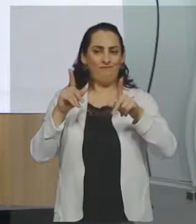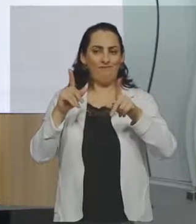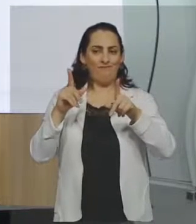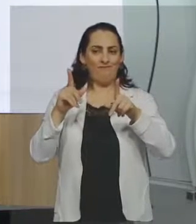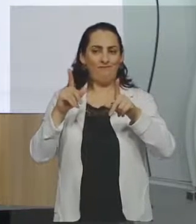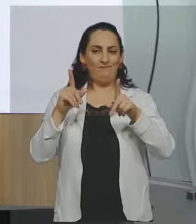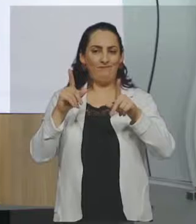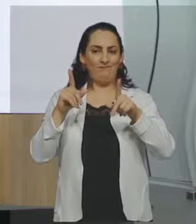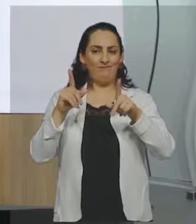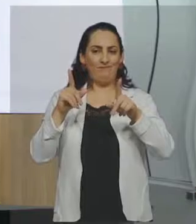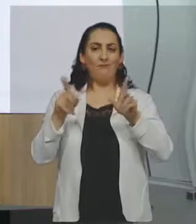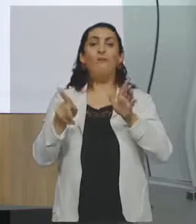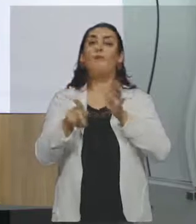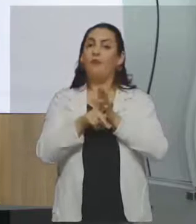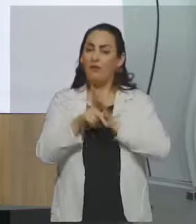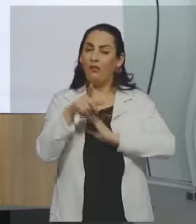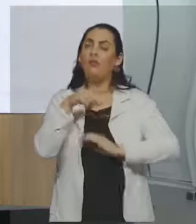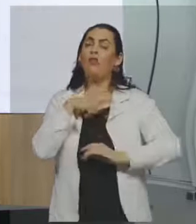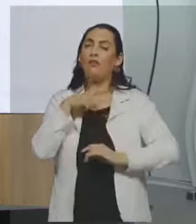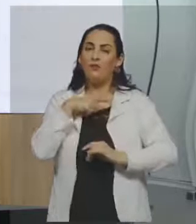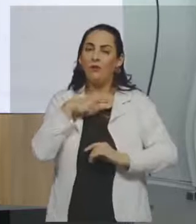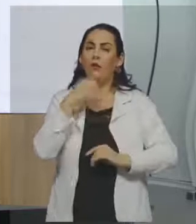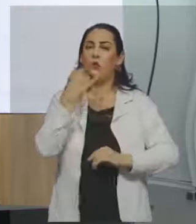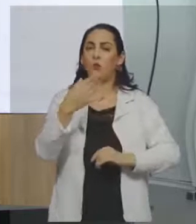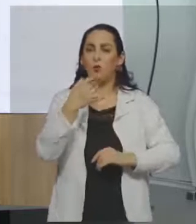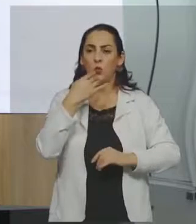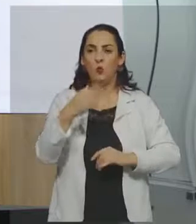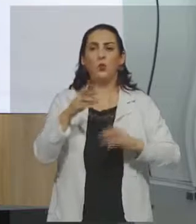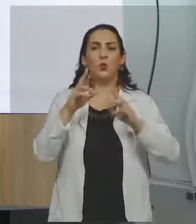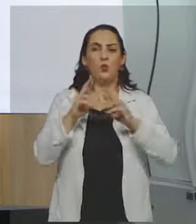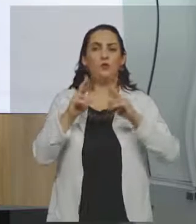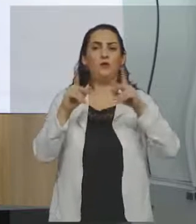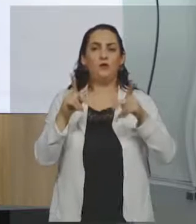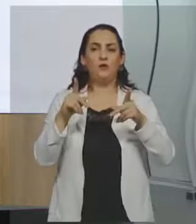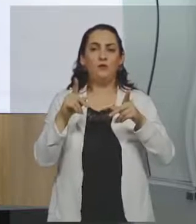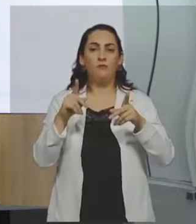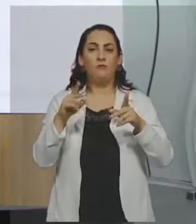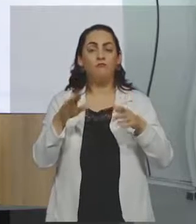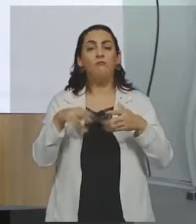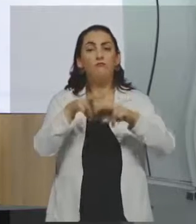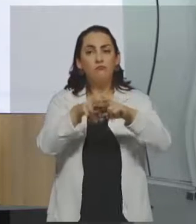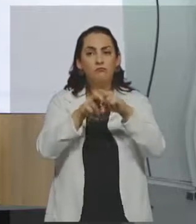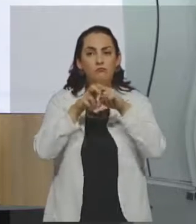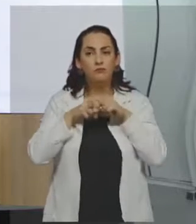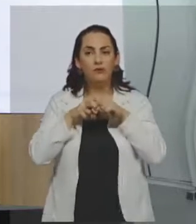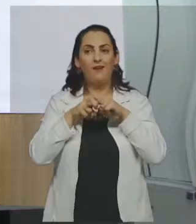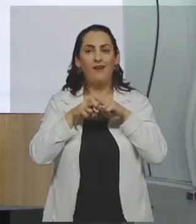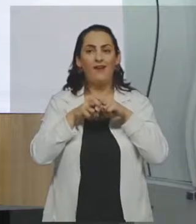uma determinada frequência que vai identificar então ali uma cor. Então é justamente